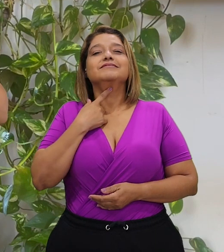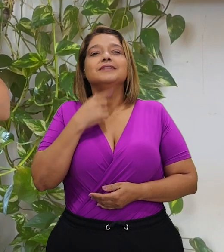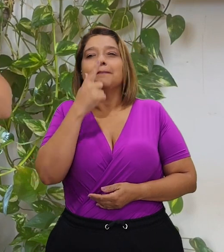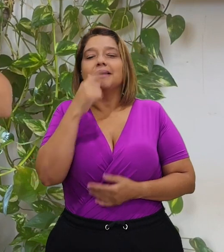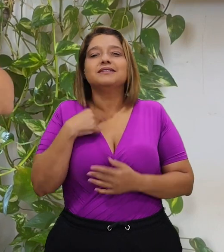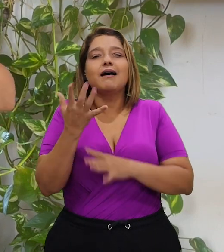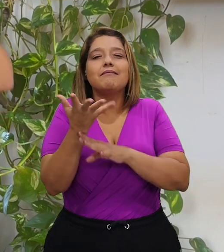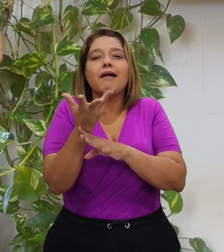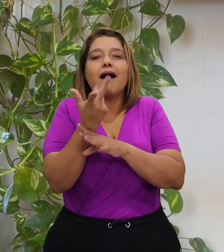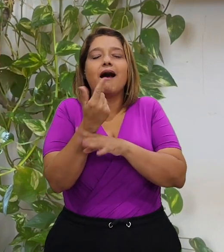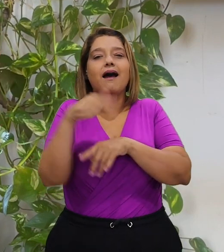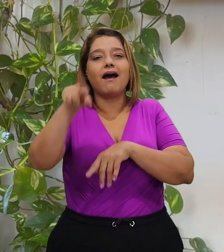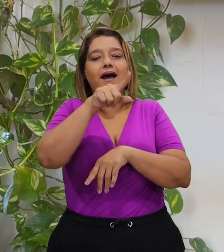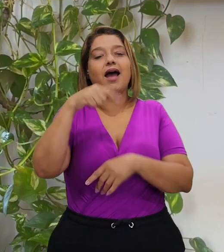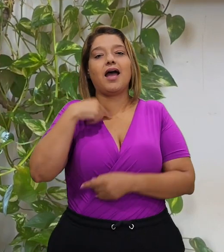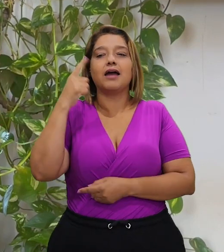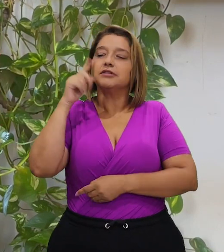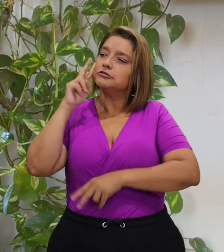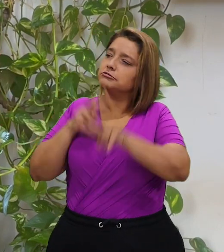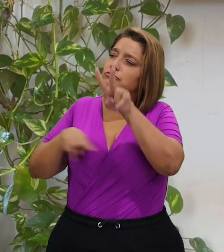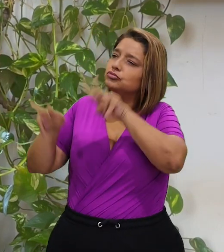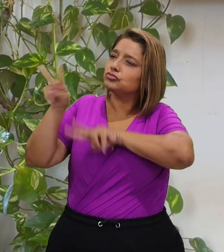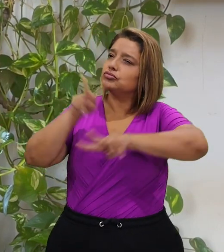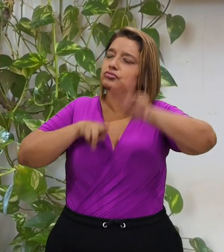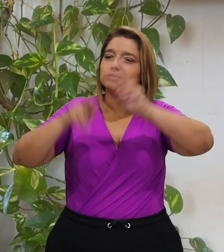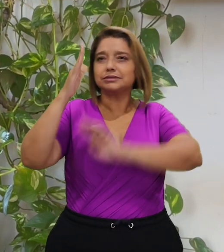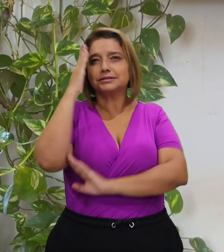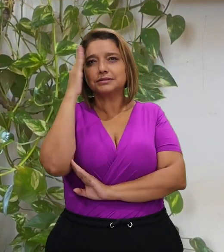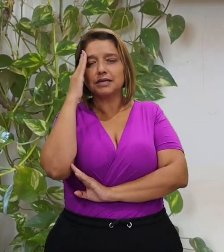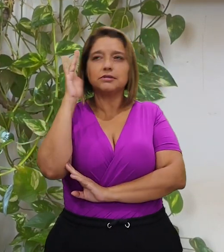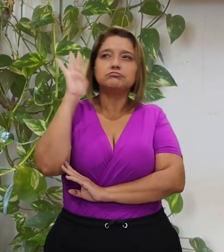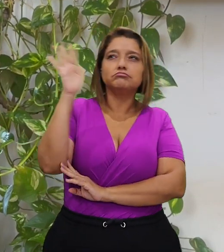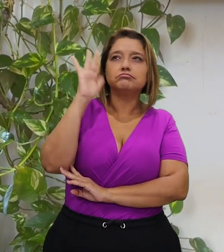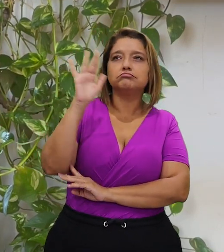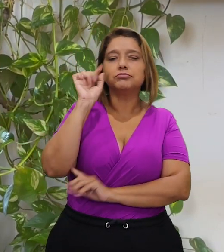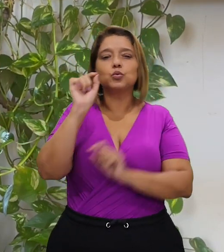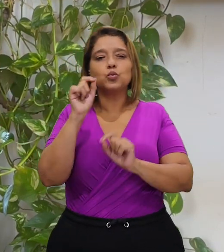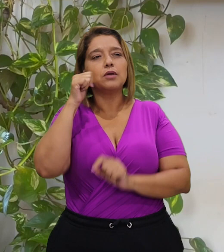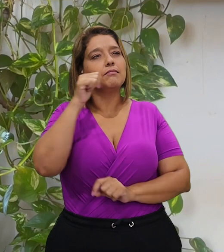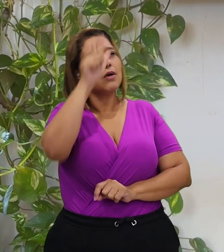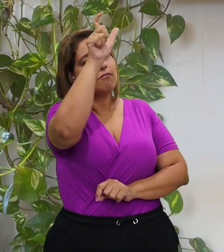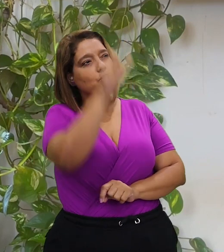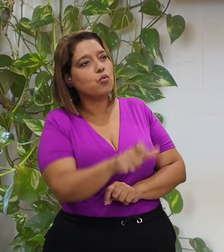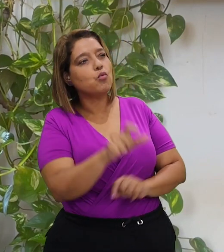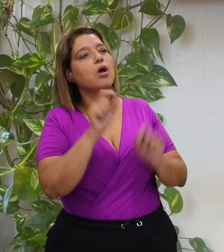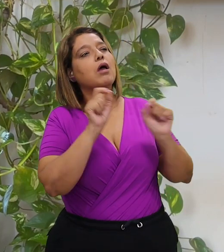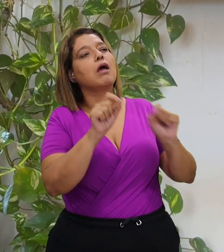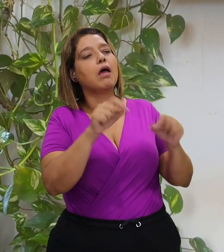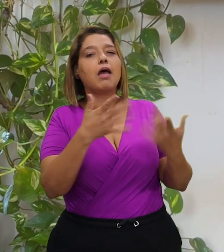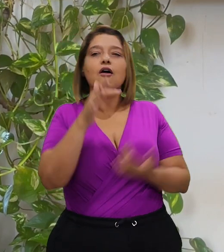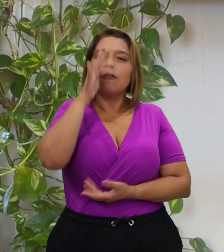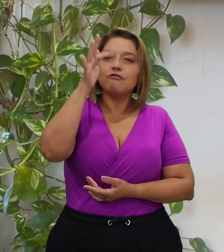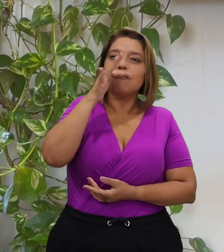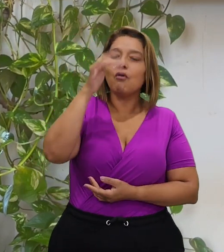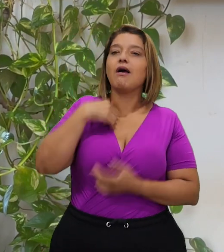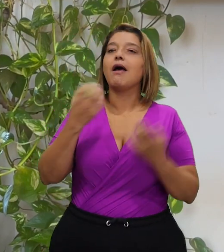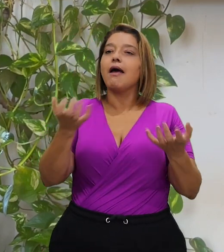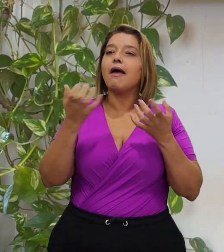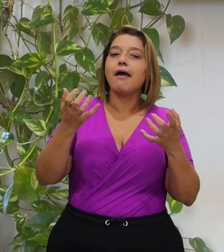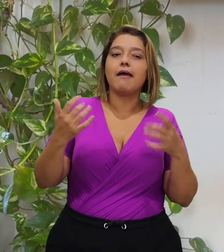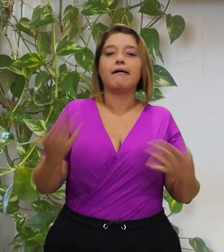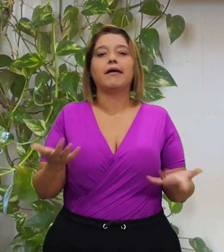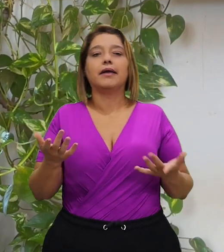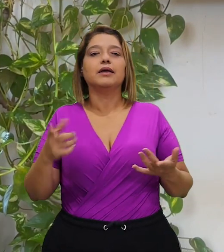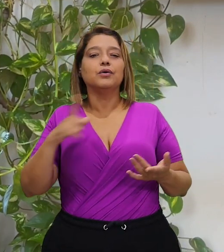mais e ser mais criativo. Aí o céu é o limite. Qual é o meu trabalho preferido? Gente, eu não tenho meu